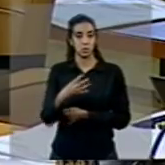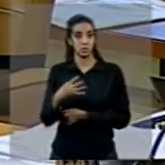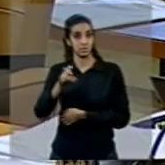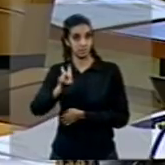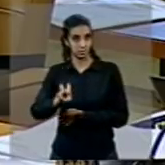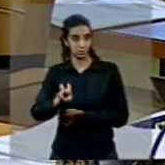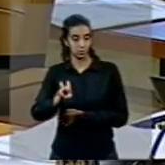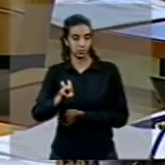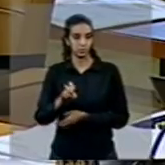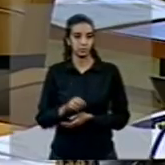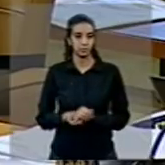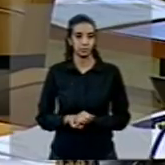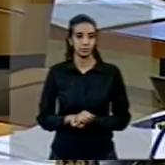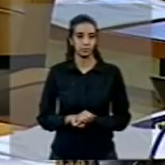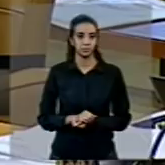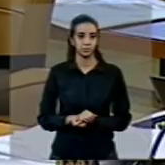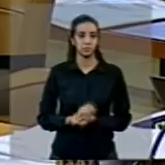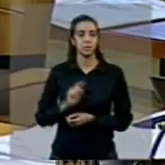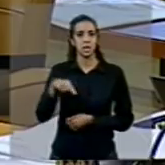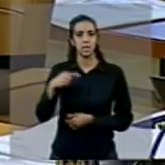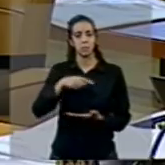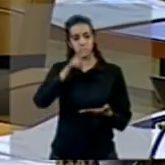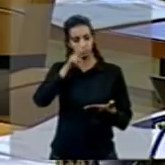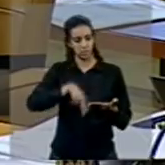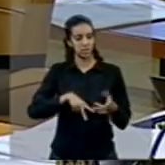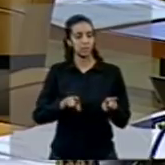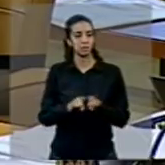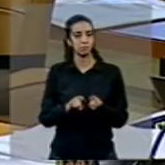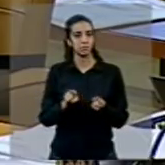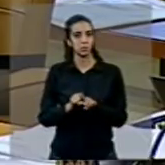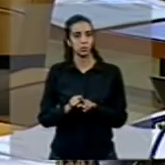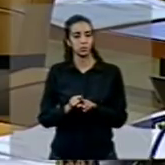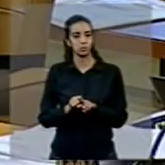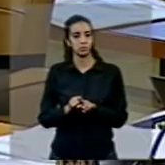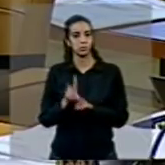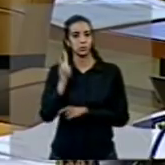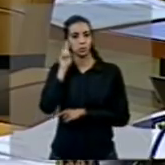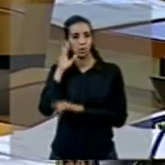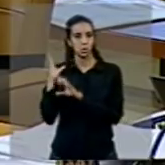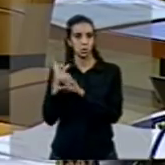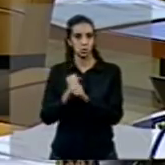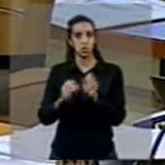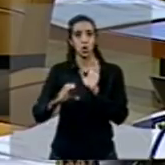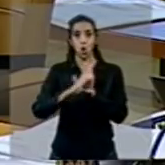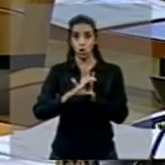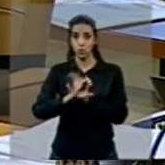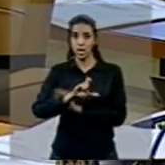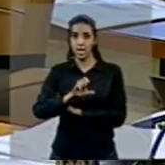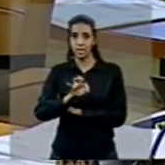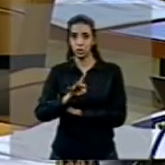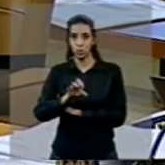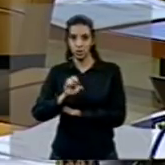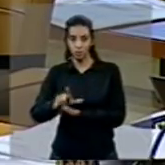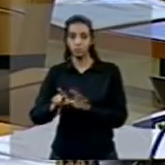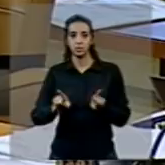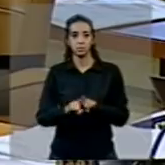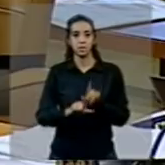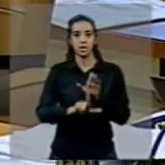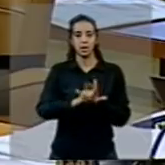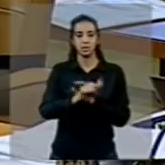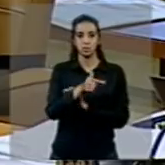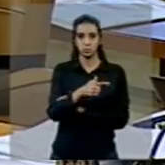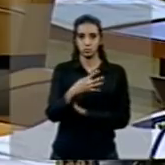1945. Passo em revista também o histórico que leva o Código Eleitoral e a Lei